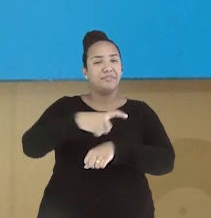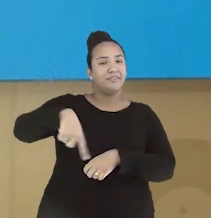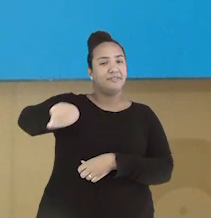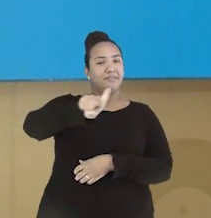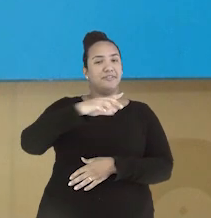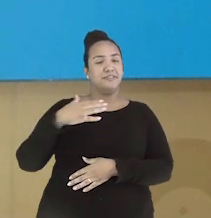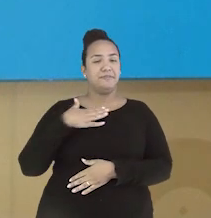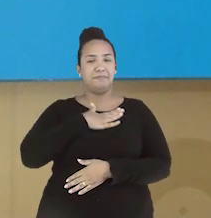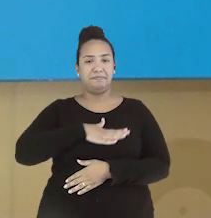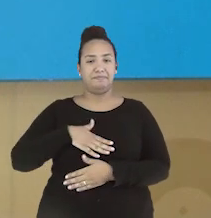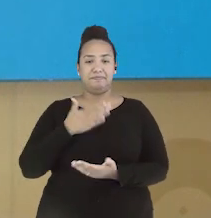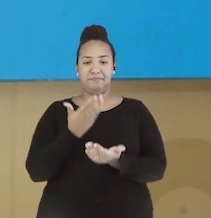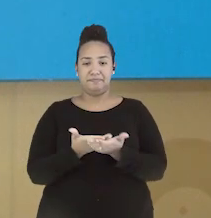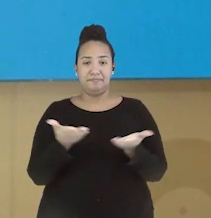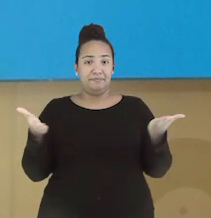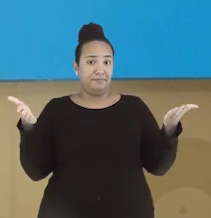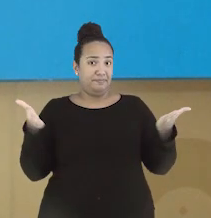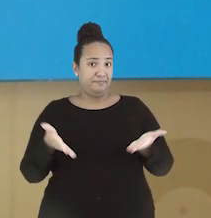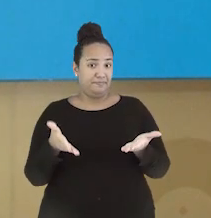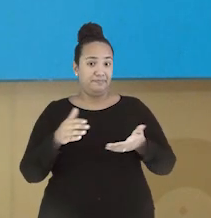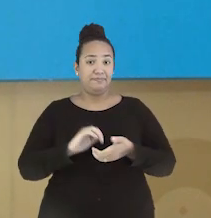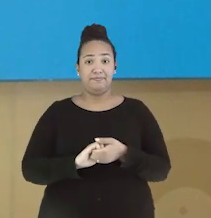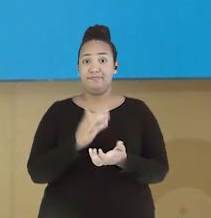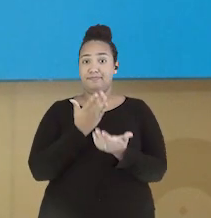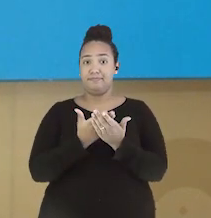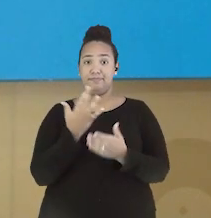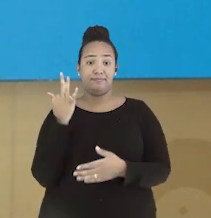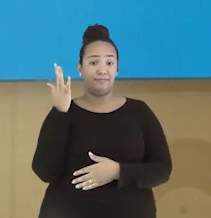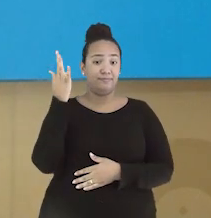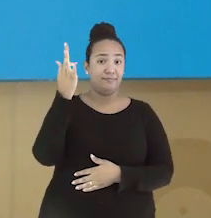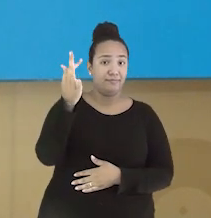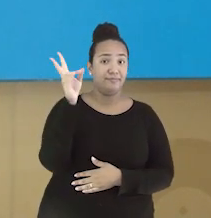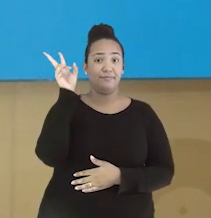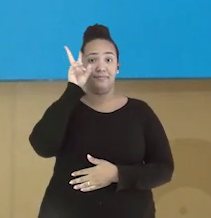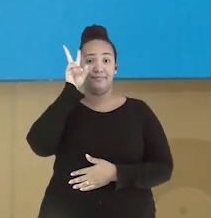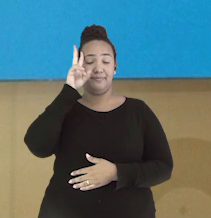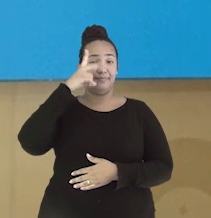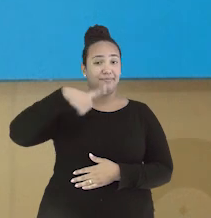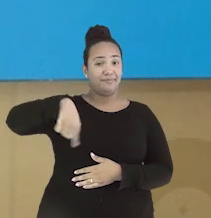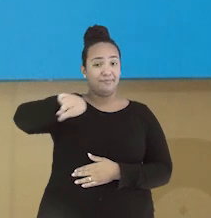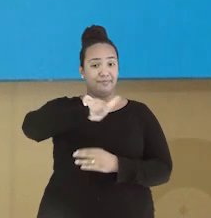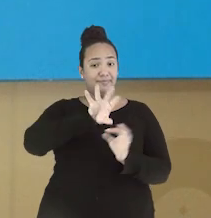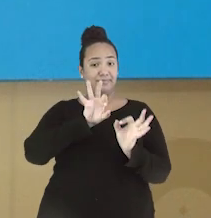Espero que tenham gostado da aula de hoje. Até a próxima aula e